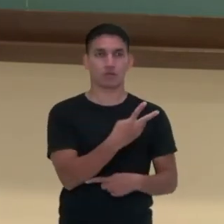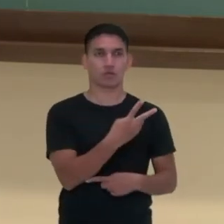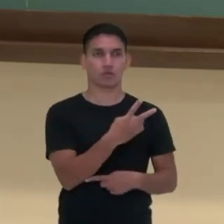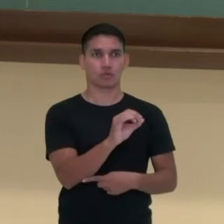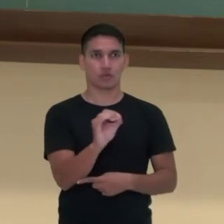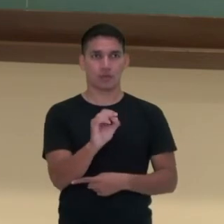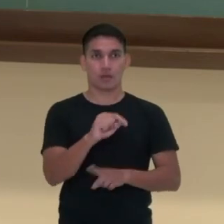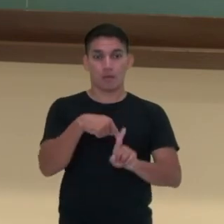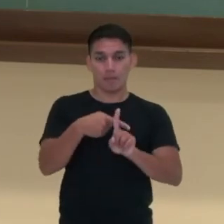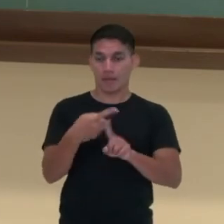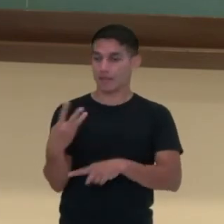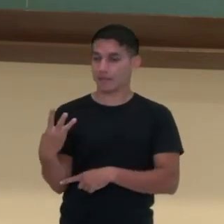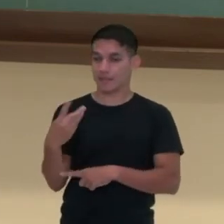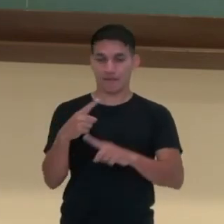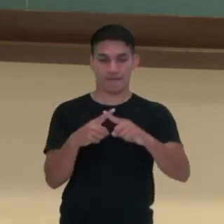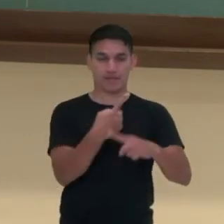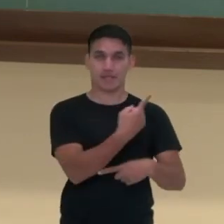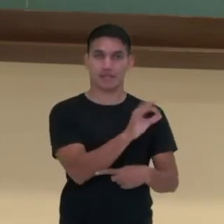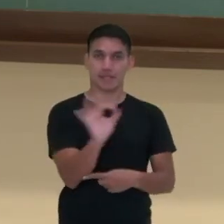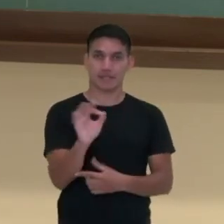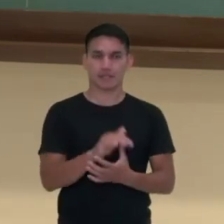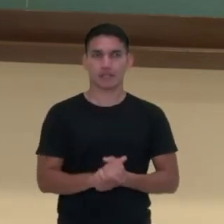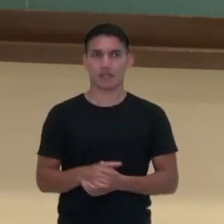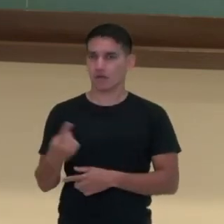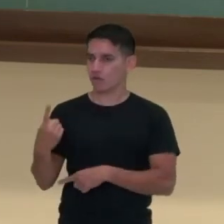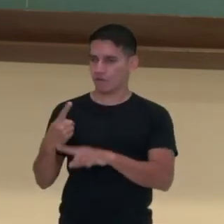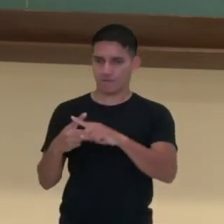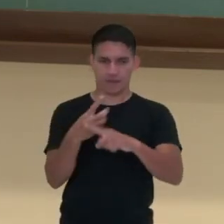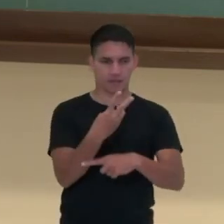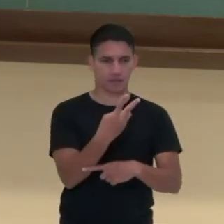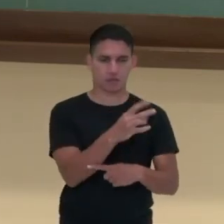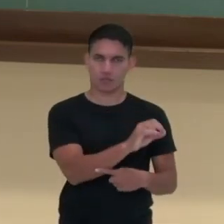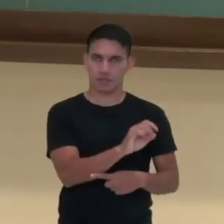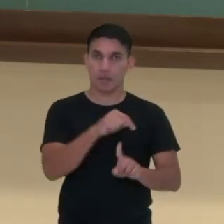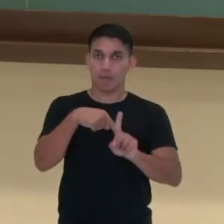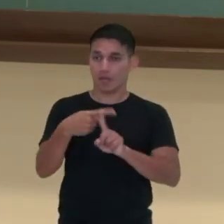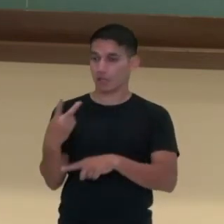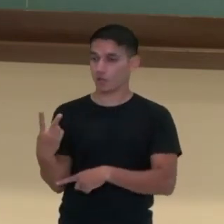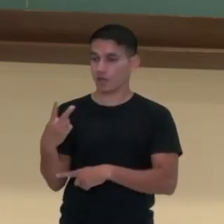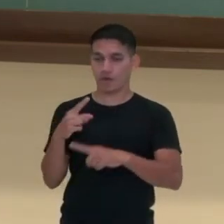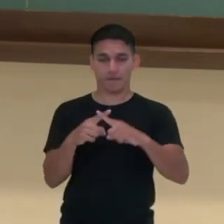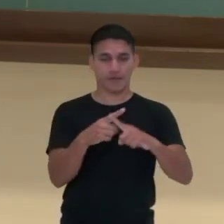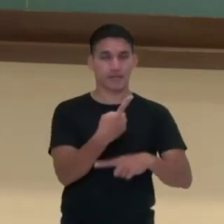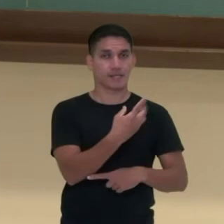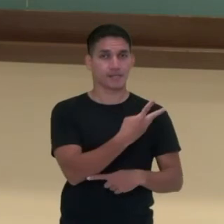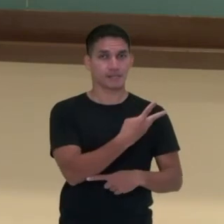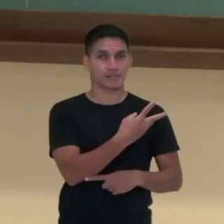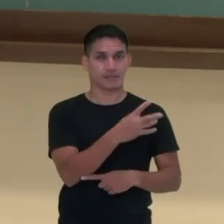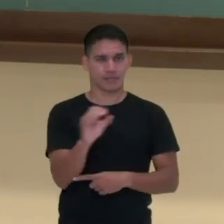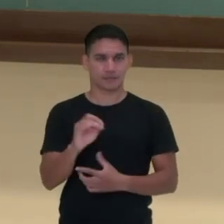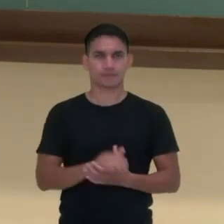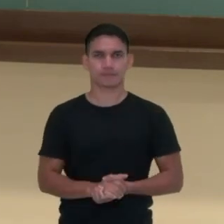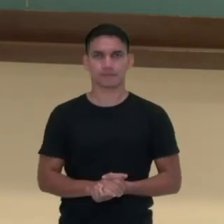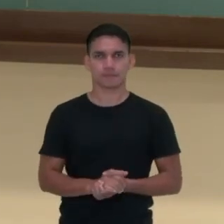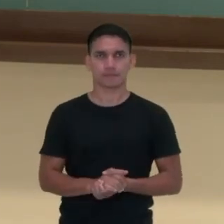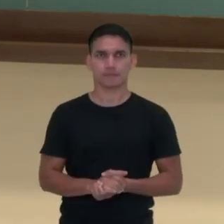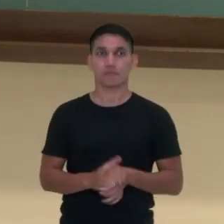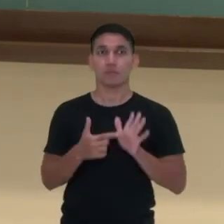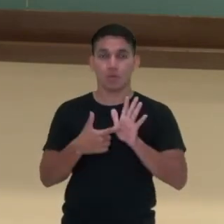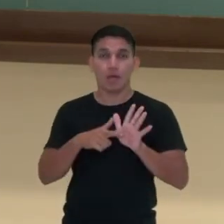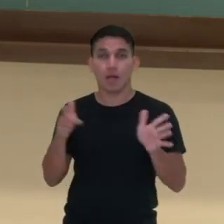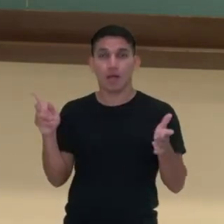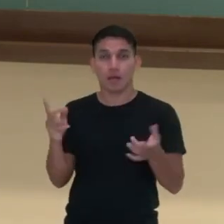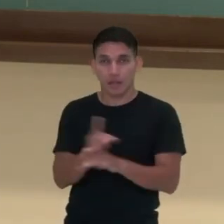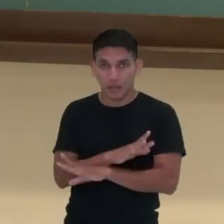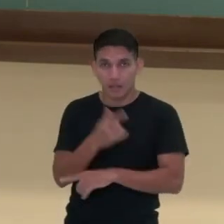vezes 200 mais 3 vezes 100. 1 vezes 200 mais 2 vezes 100, tá aqui. Na próxima, pessoal, vou realizar,